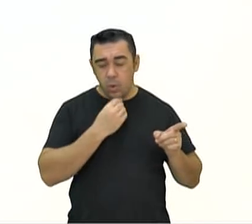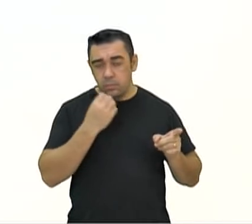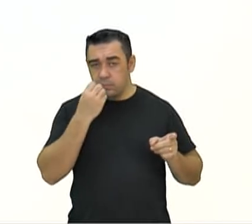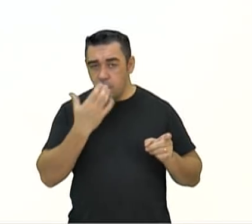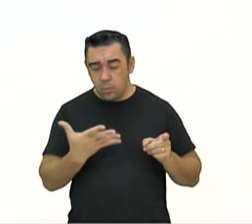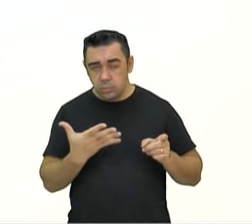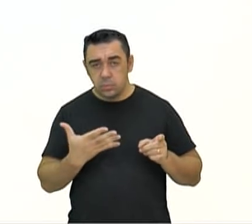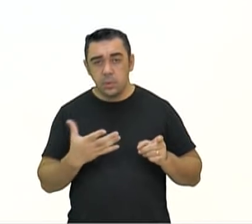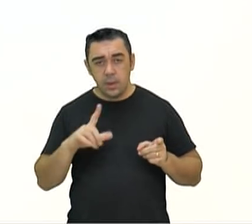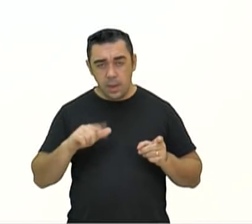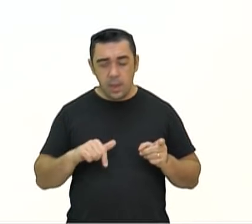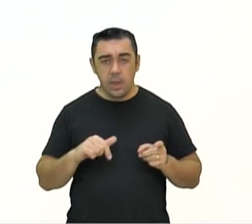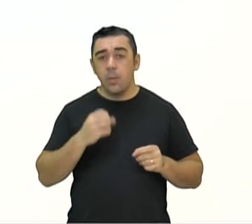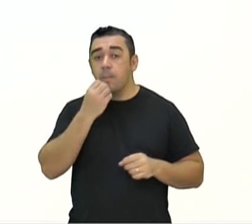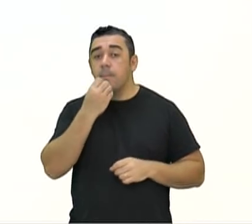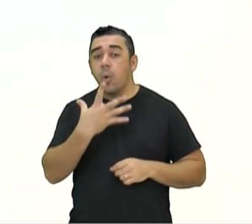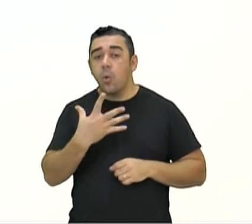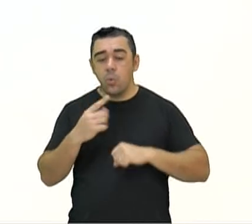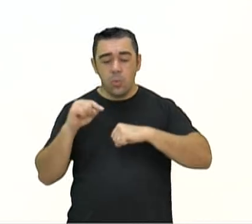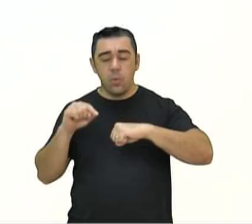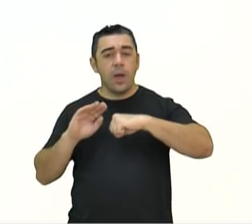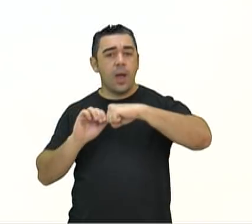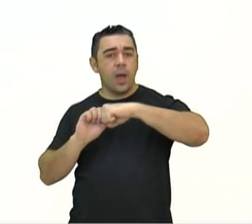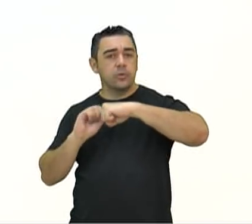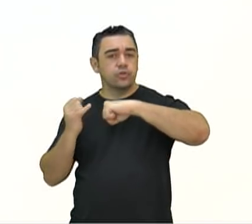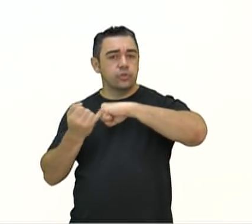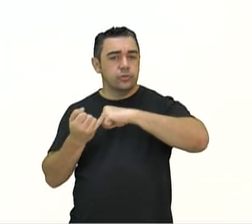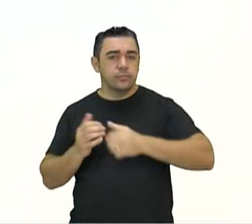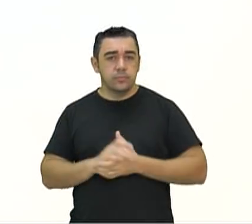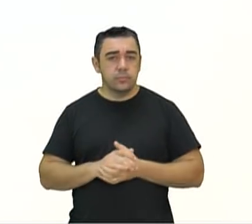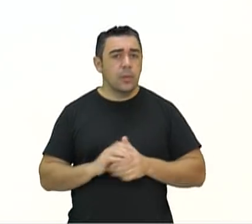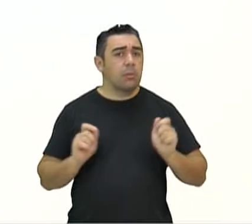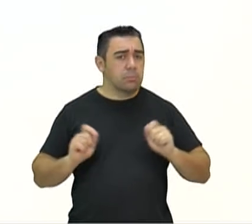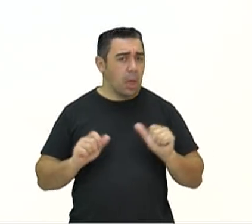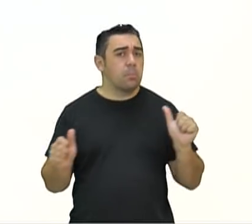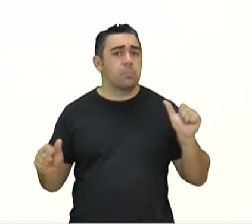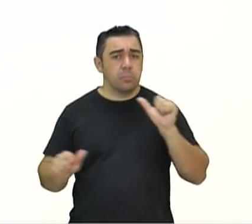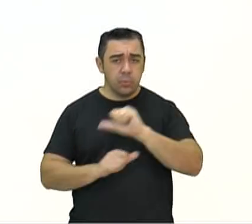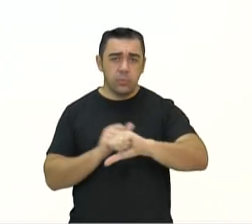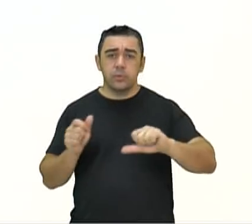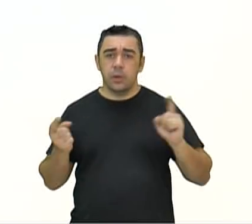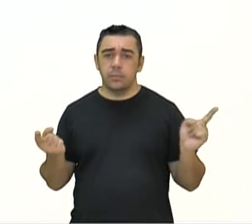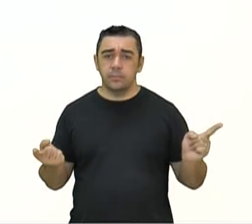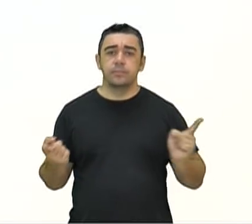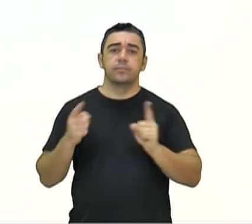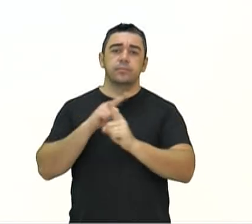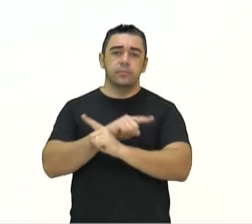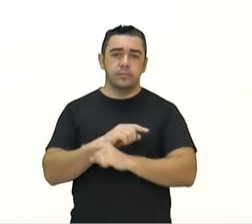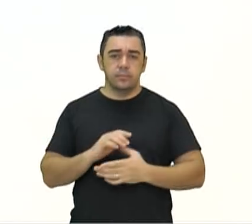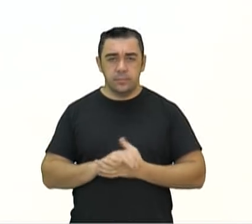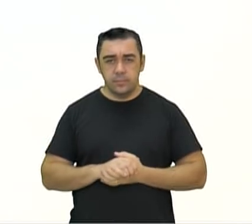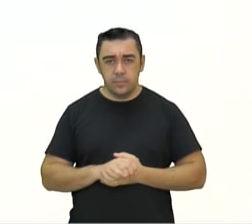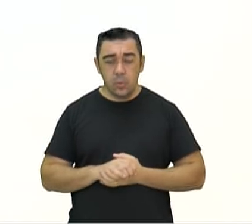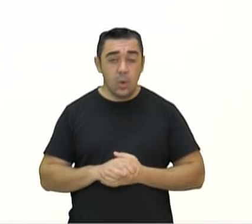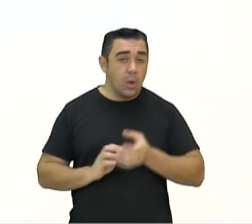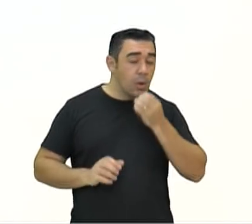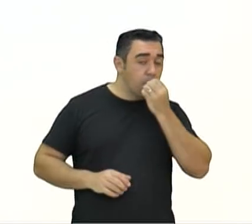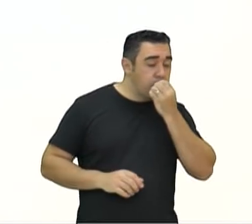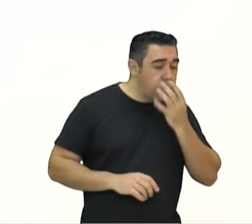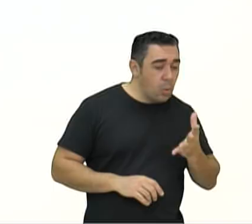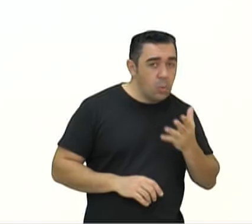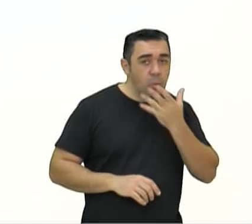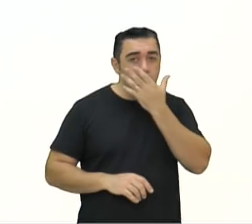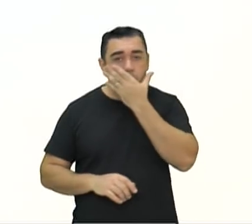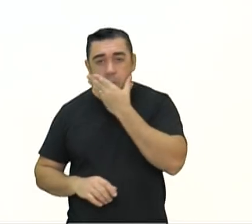aqui é adjetivo, certo? Também eu posso inverter, né? Eu posso colocar bom homem, e aí muda